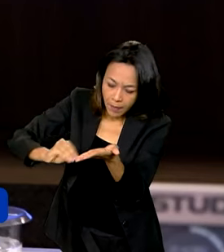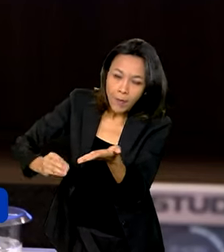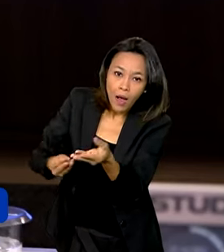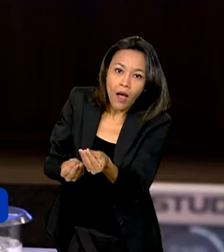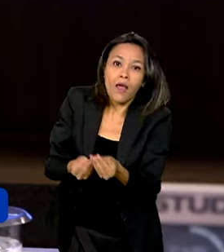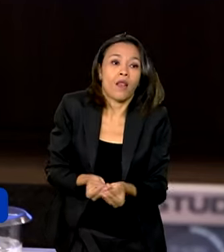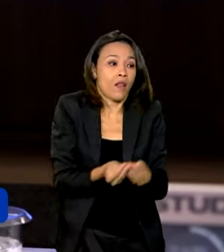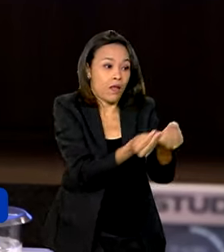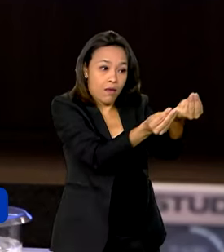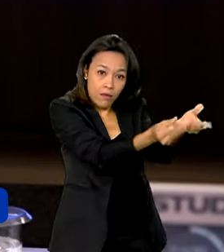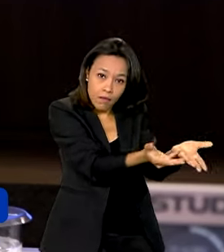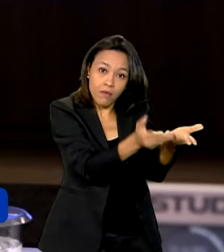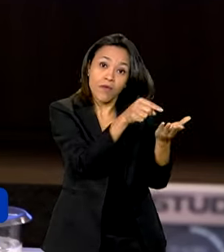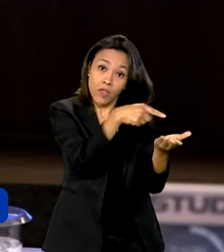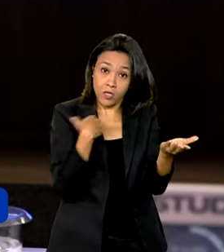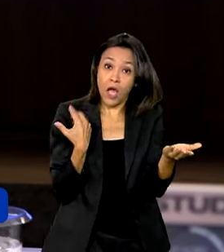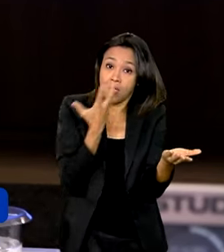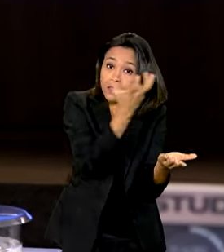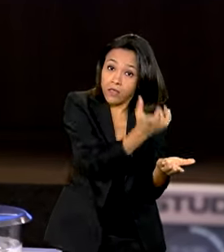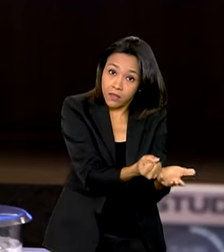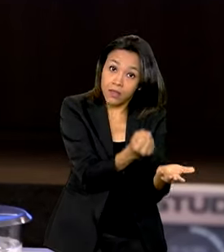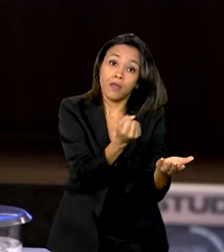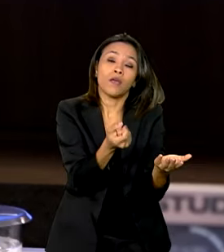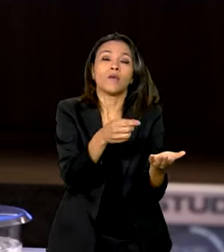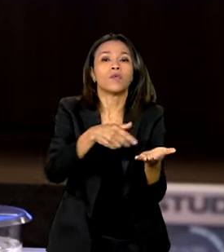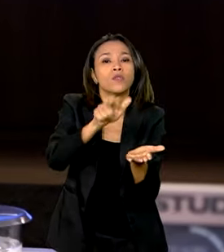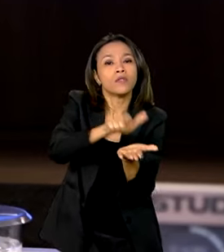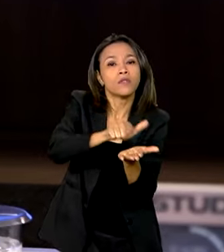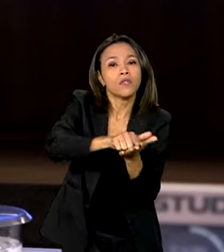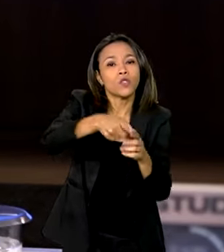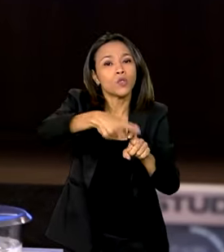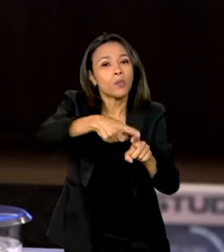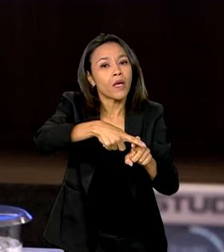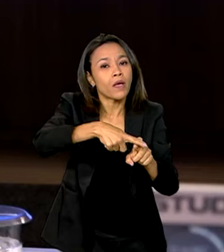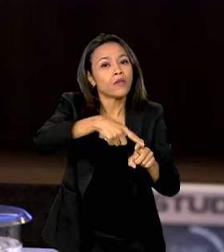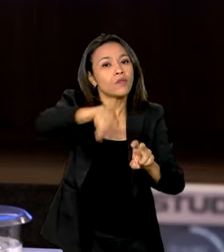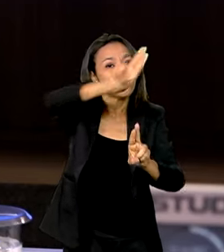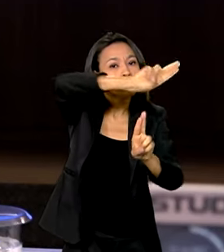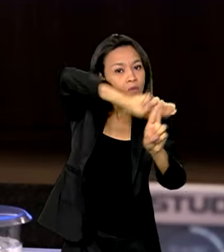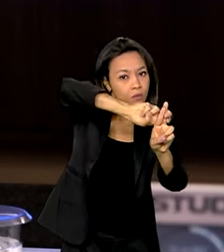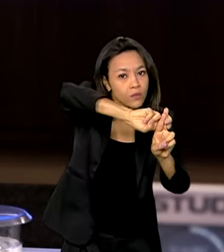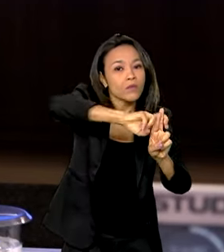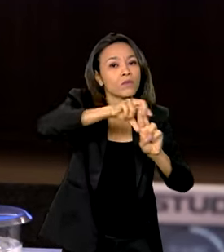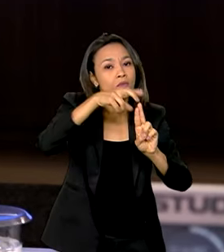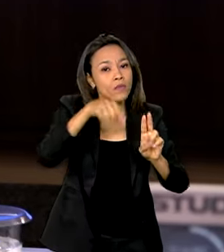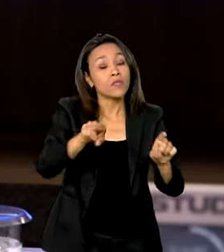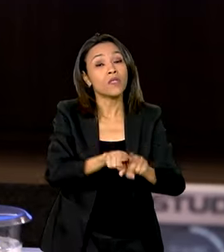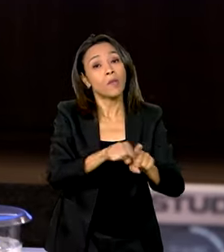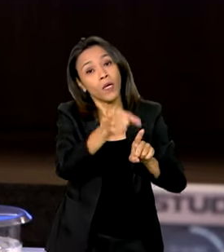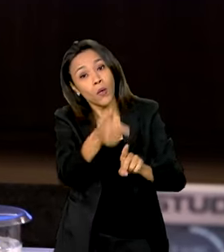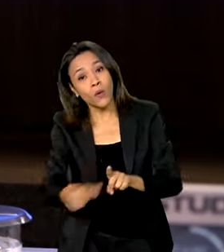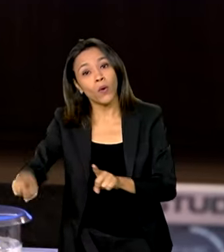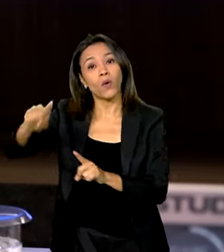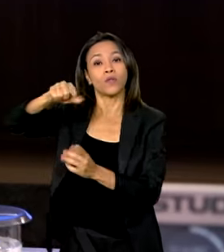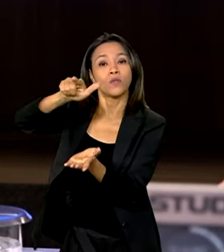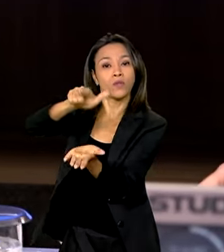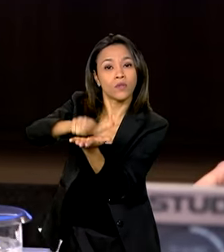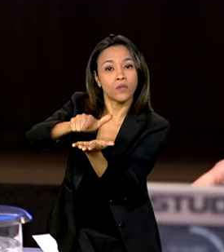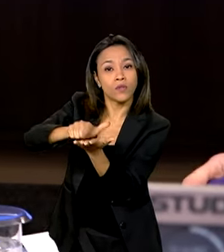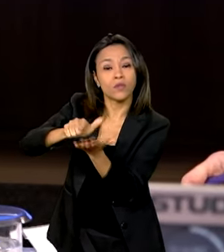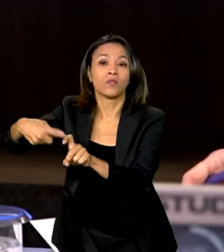Farmácia Popular tanto receitas que vem do Sistema Único de Saúde Mas mesmo receitas obtidas através de